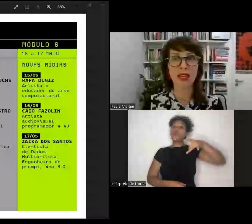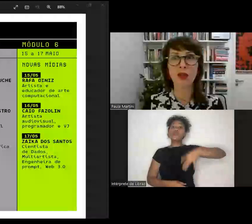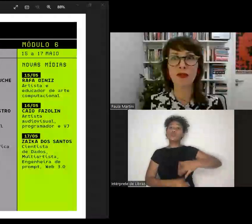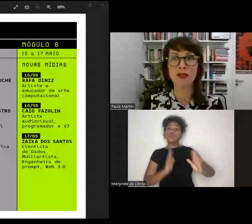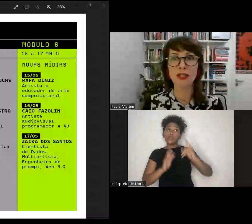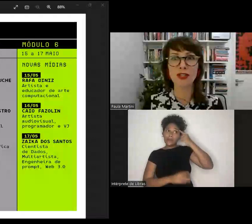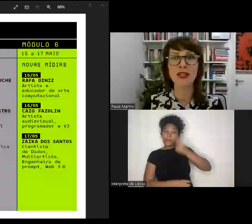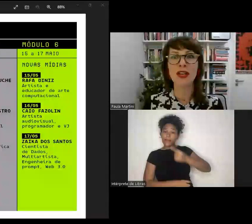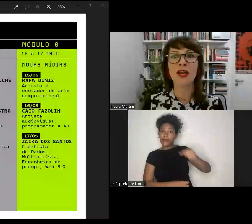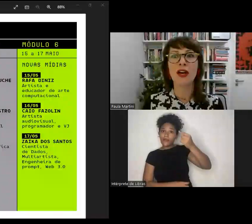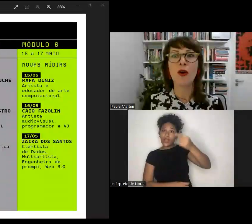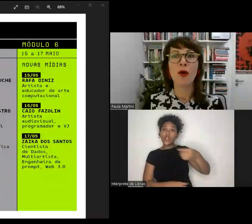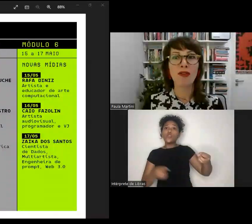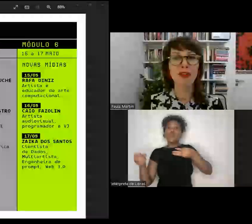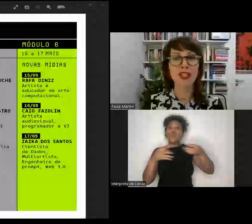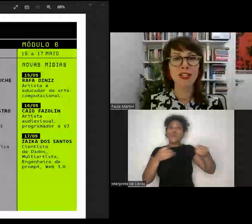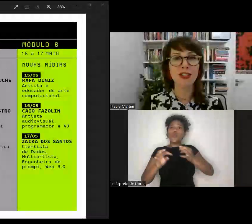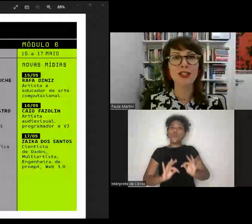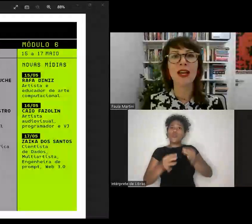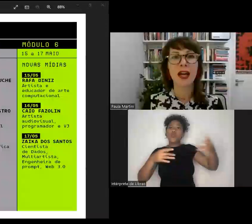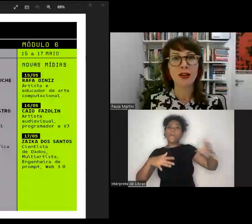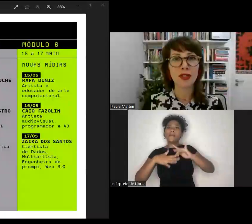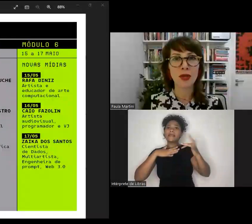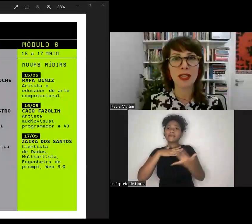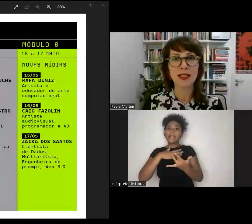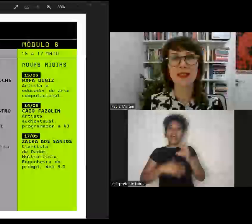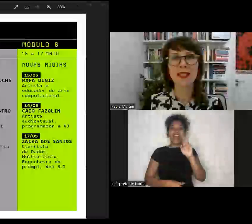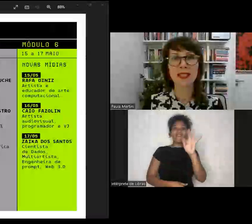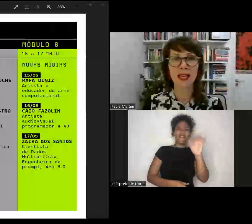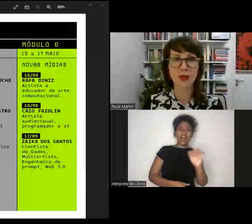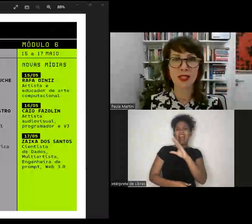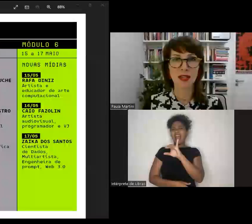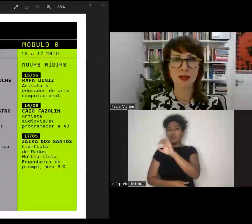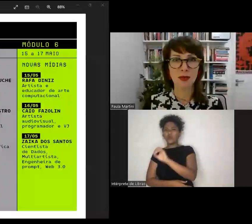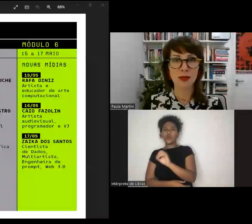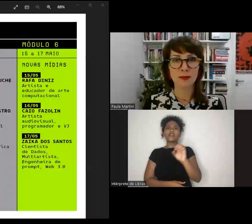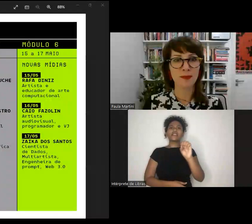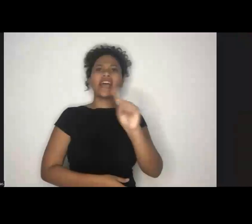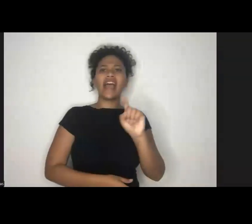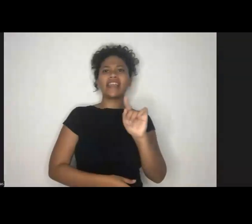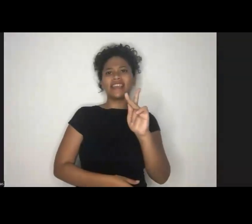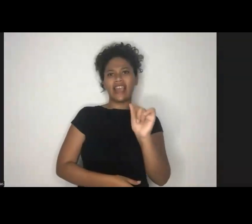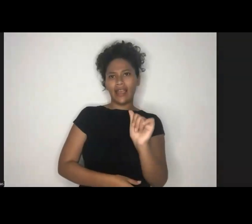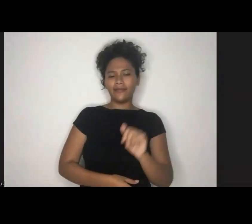semana que vem novas mídias com Rafa Diniz Caio fazolin e Isaías